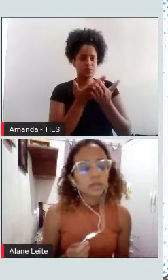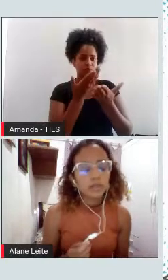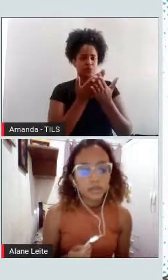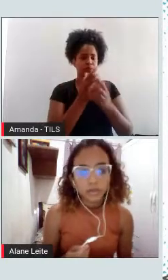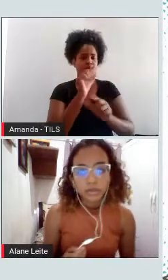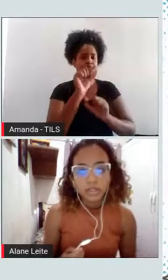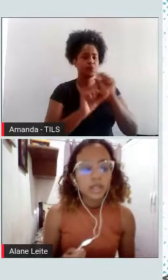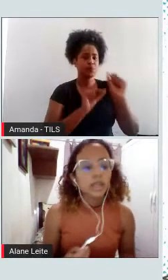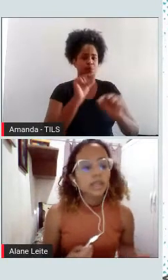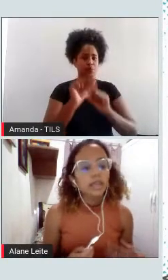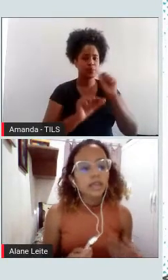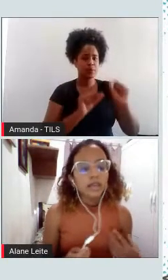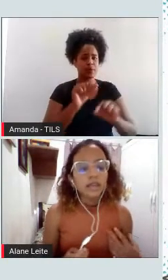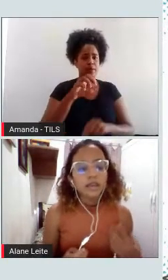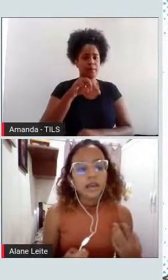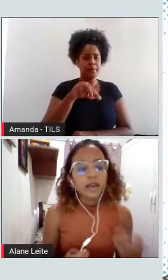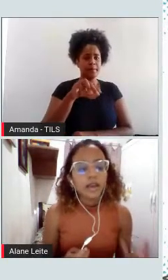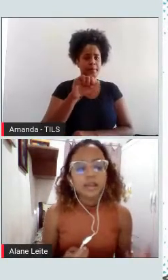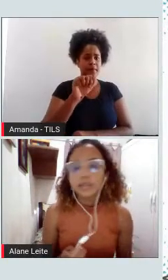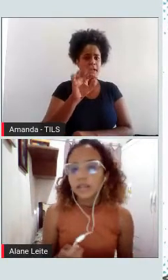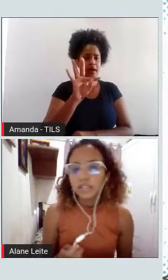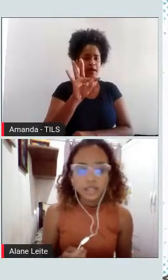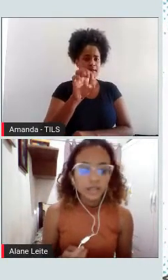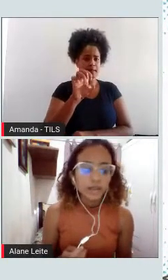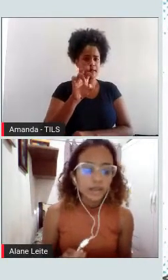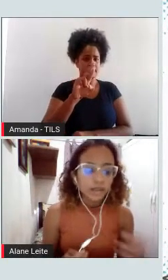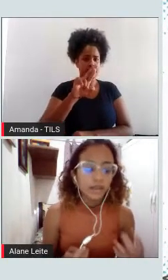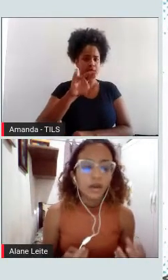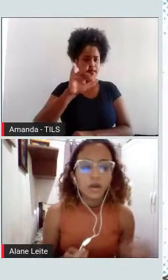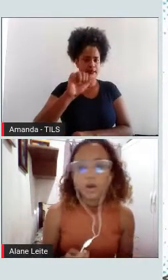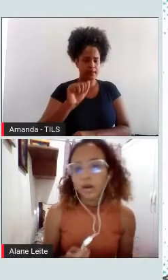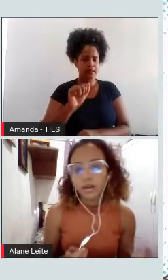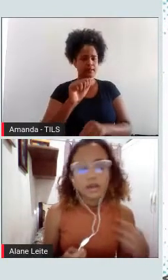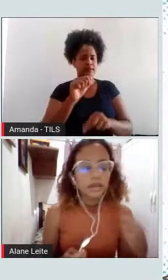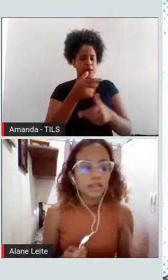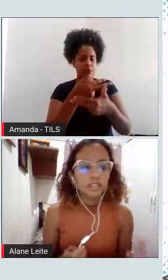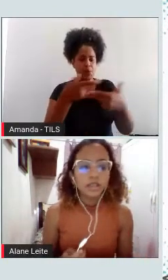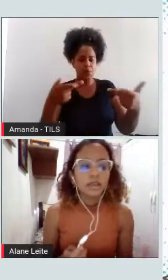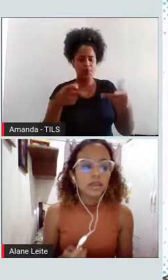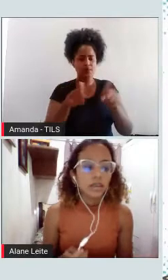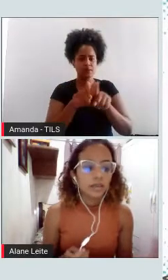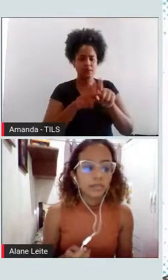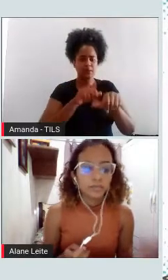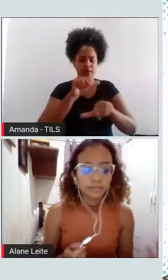suas transformações e a energia que